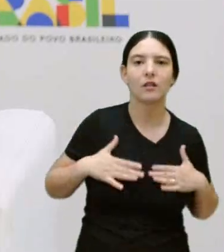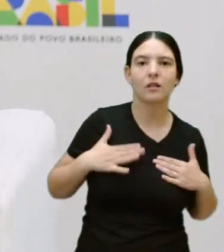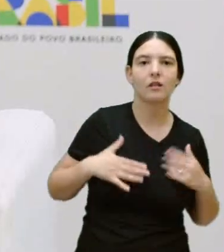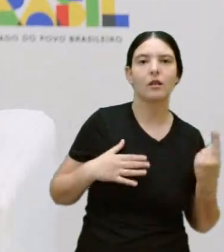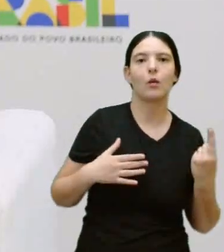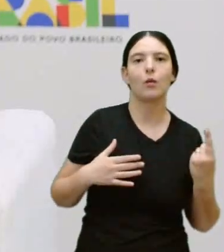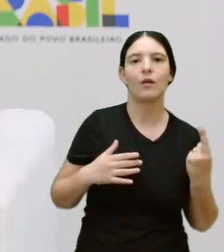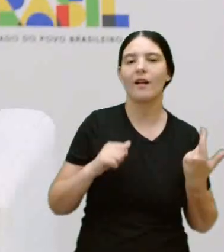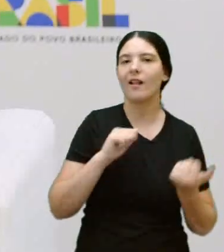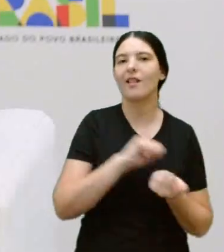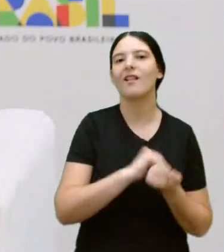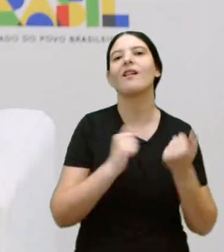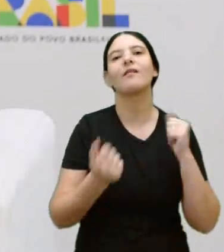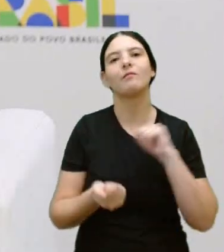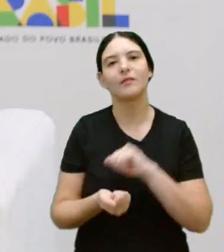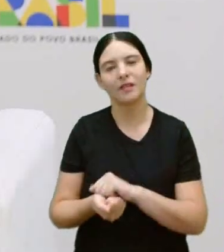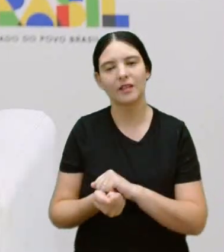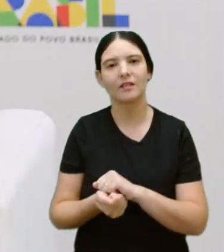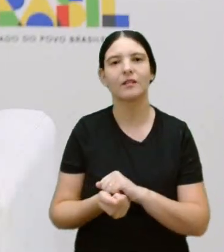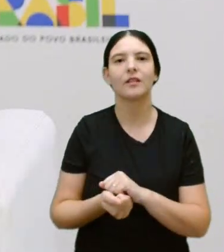readaptada no sistema de produção.